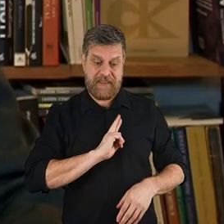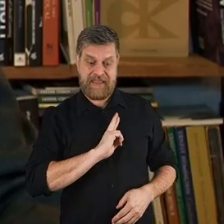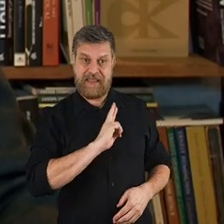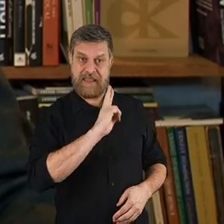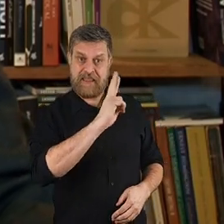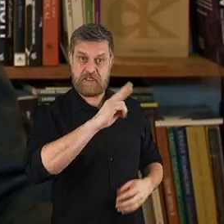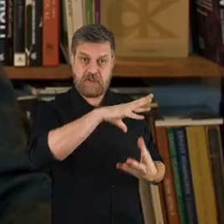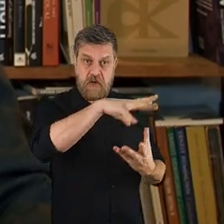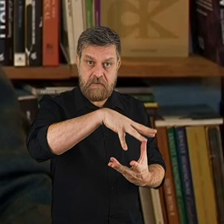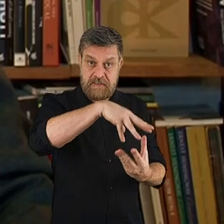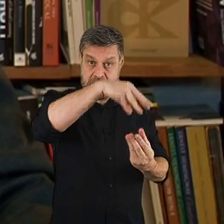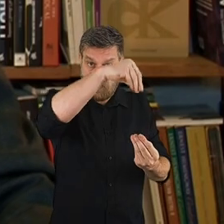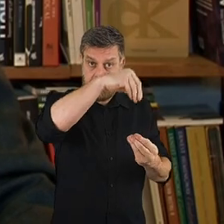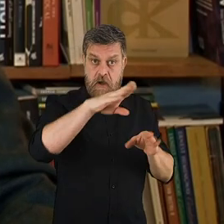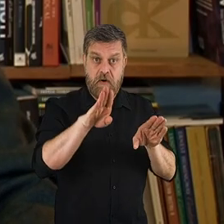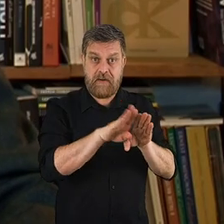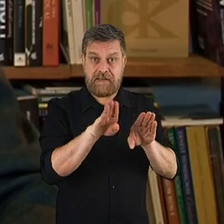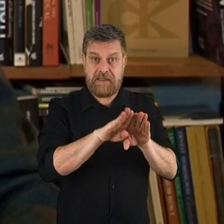religiosa, espiritual,